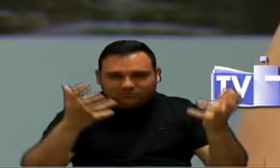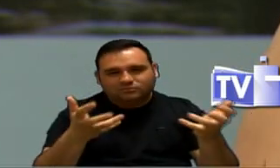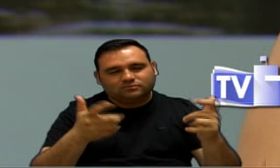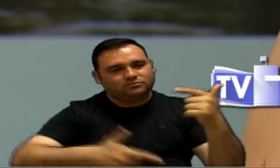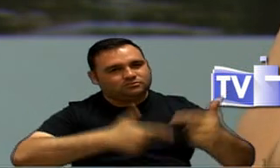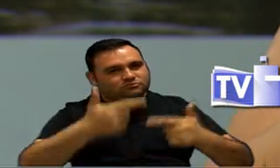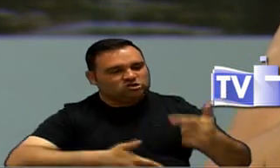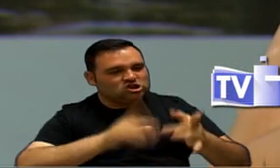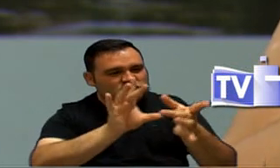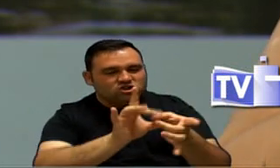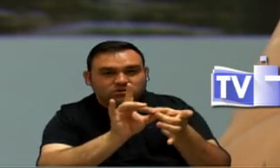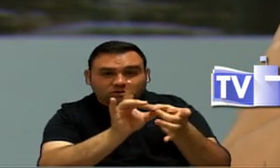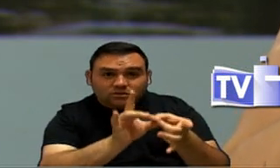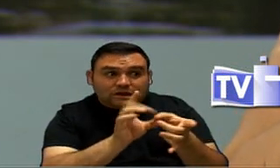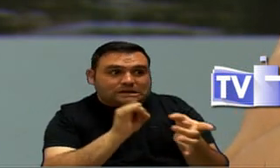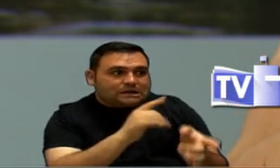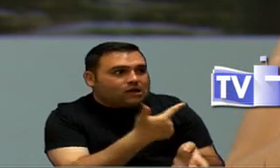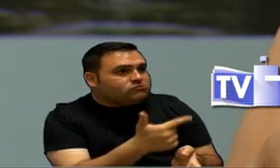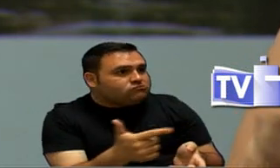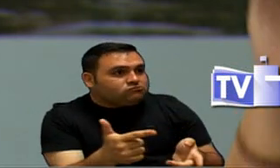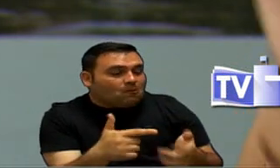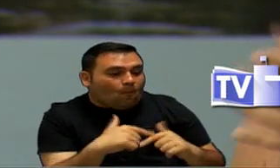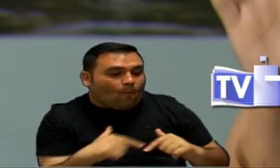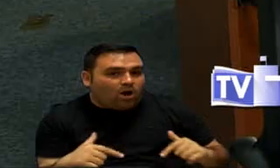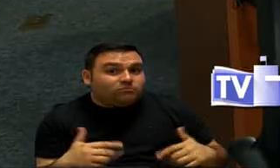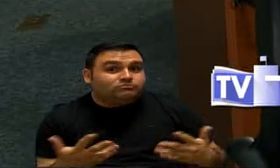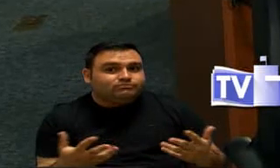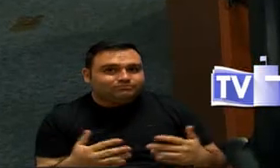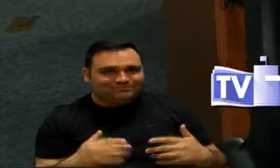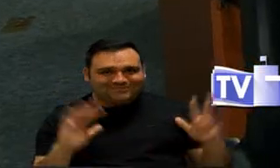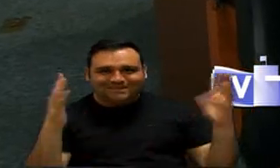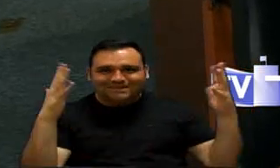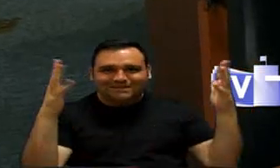trabalho é coletivo, e sem elas a gente não estaria aqui hoje.